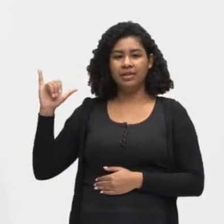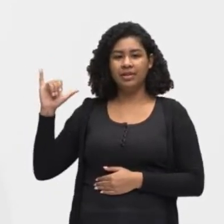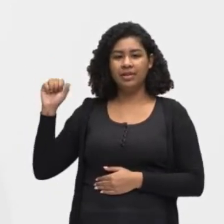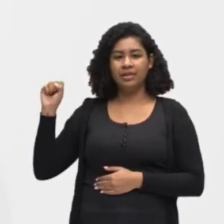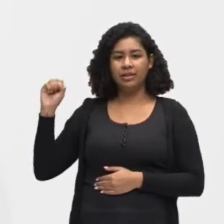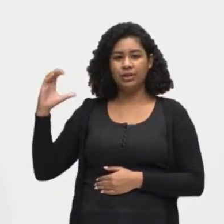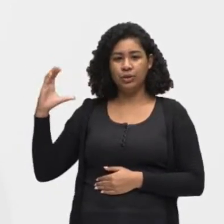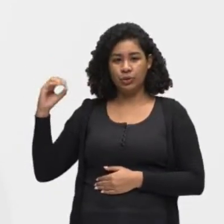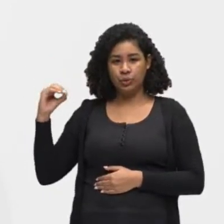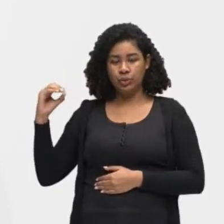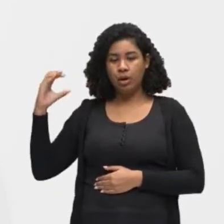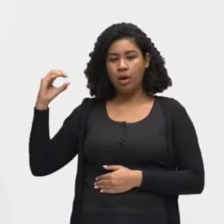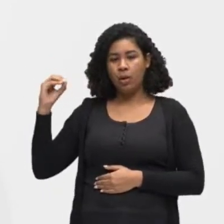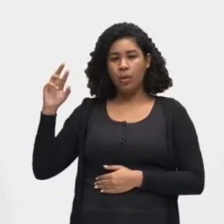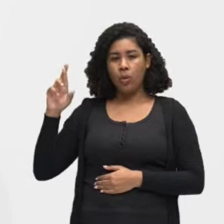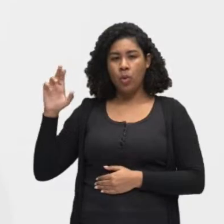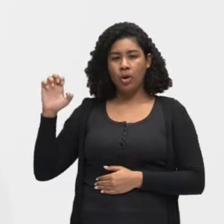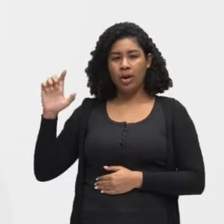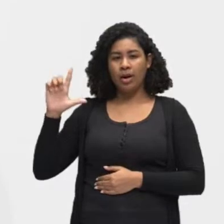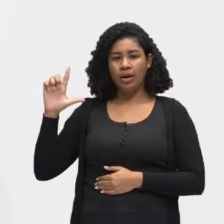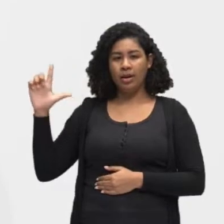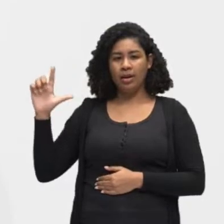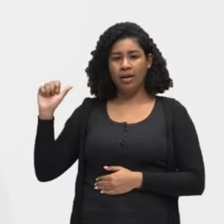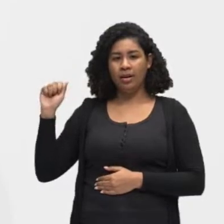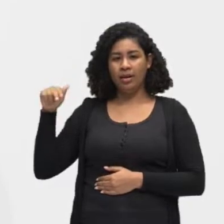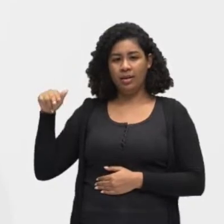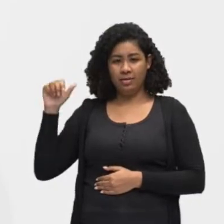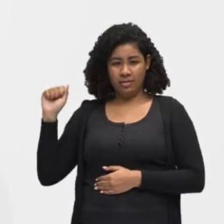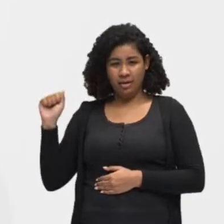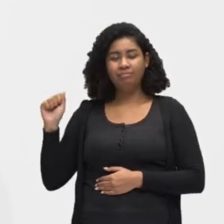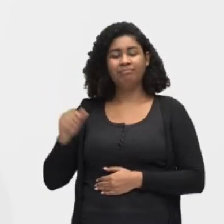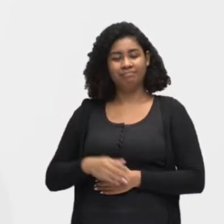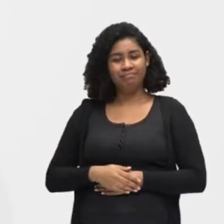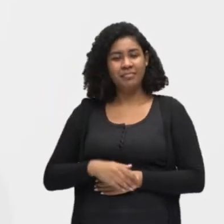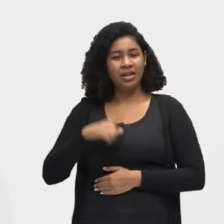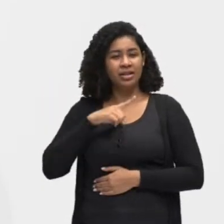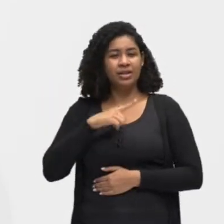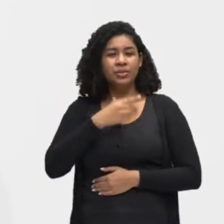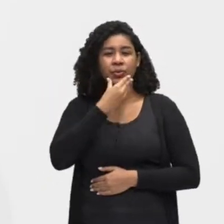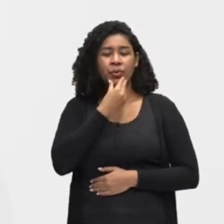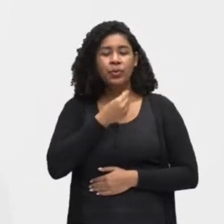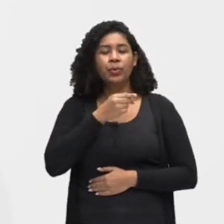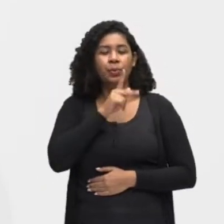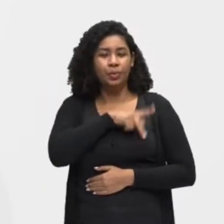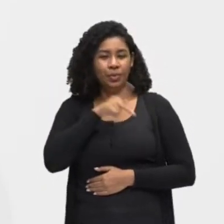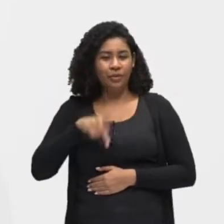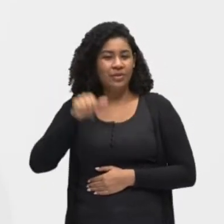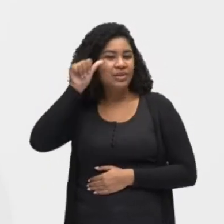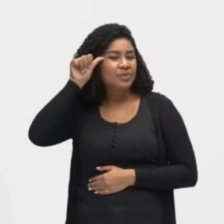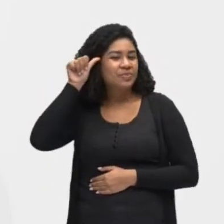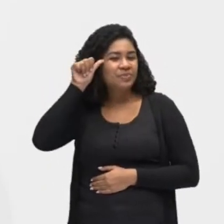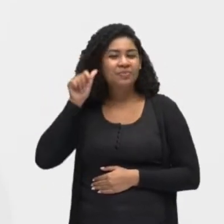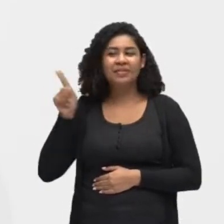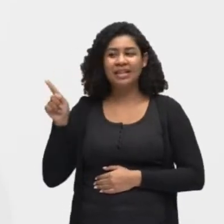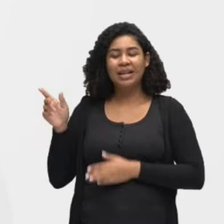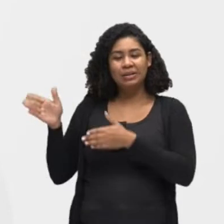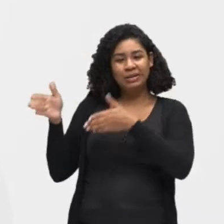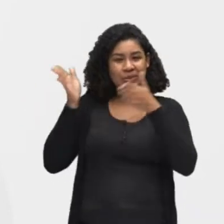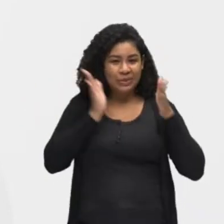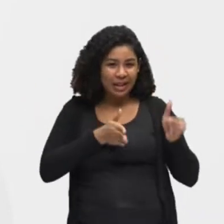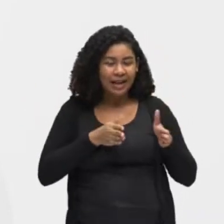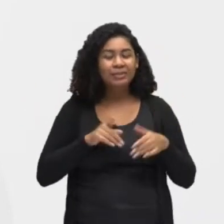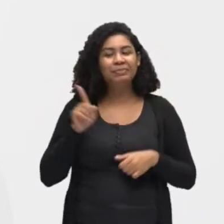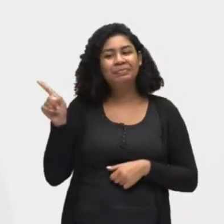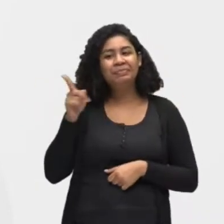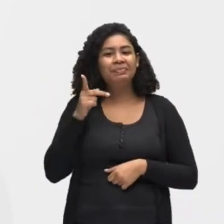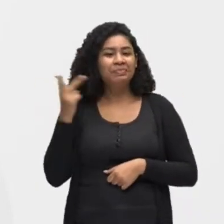professor Temson está aqui do meu lado, fazendo isso, lendo um livro de história do Amazonas, né? Enquanto está aqui, vocês imaginem que enquanto nós